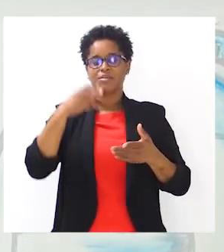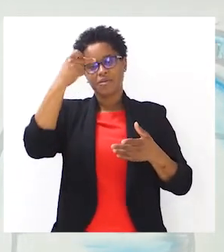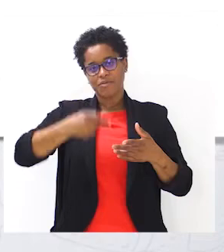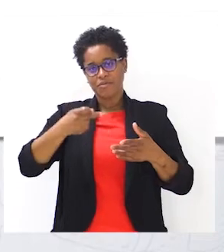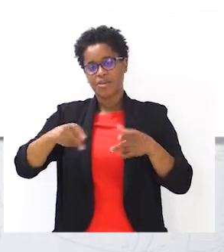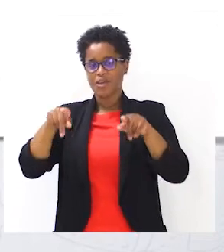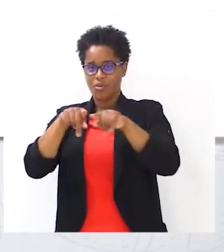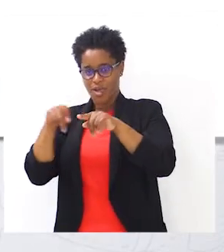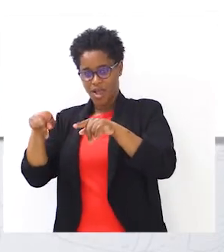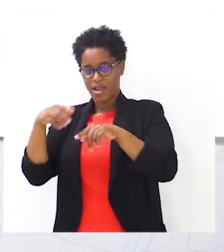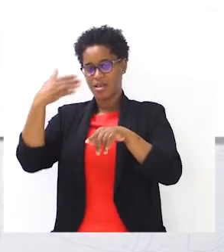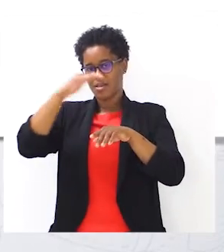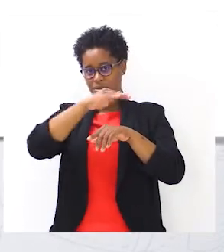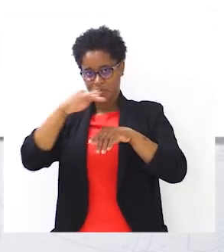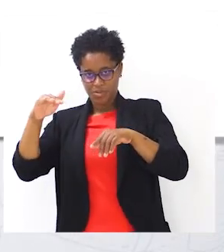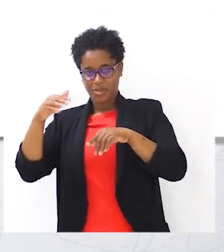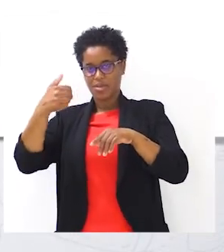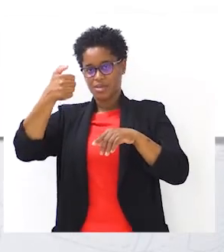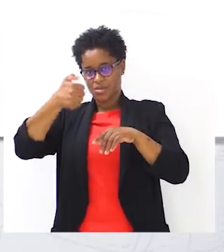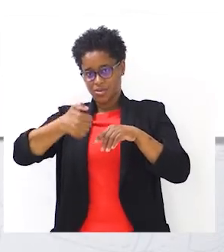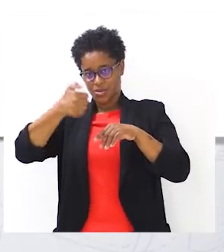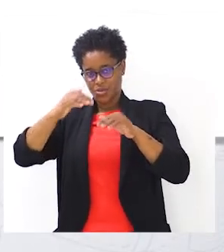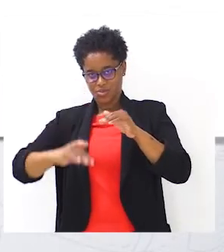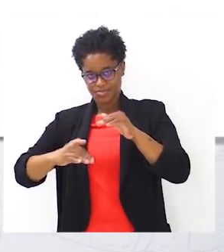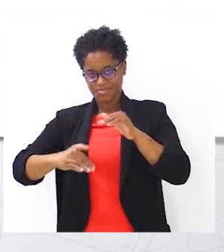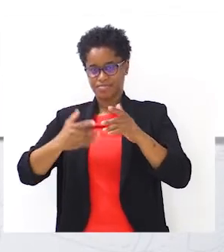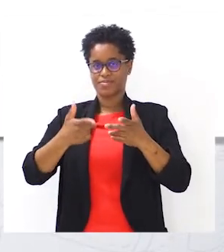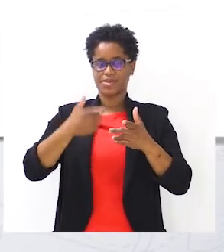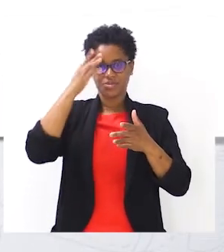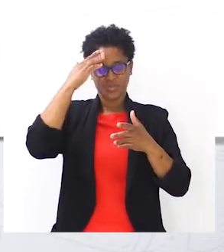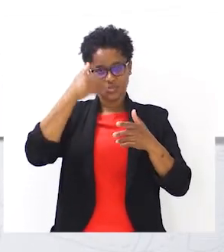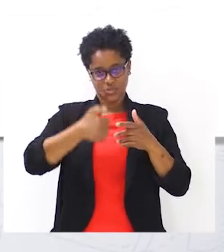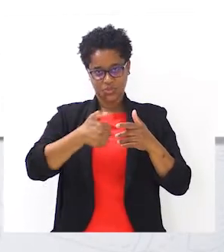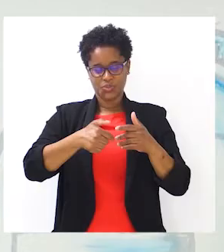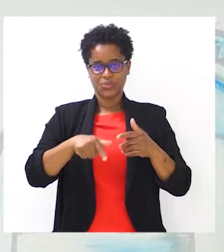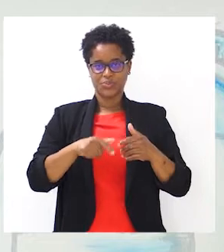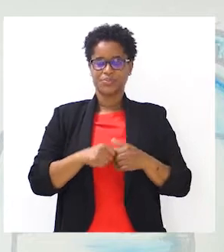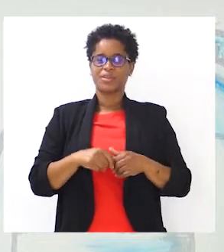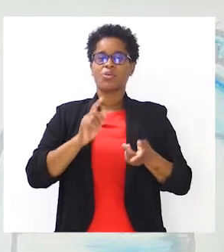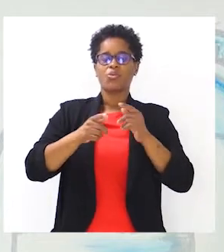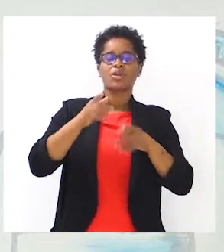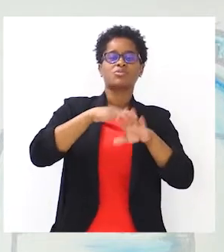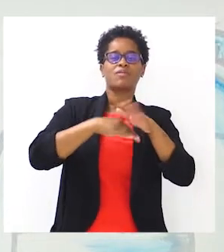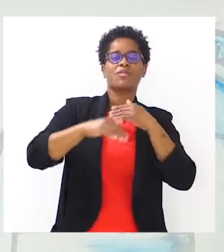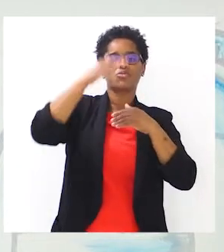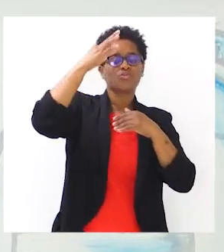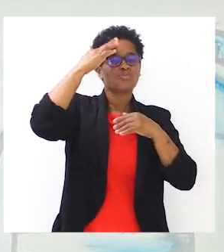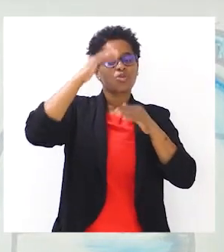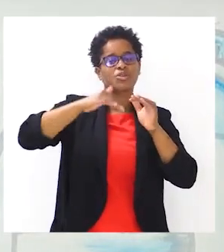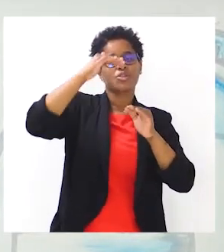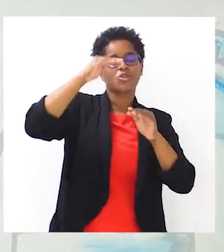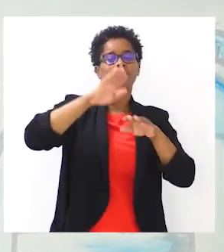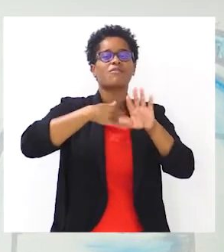manter o denominador, que é o número 5. O que é que vamos fazer com os